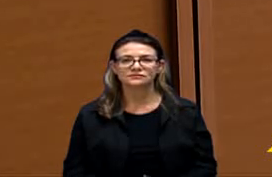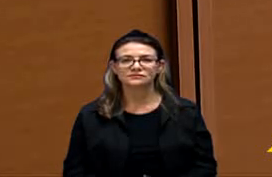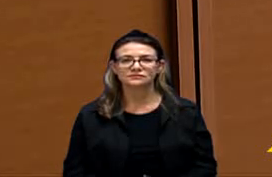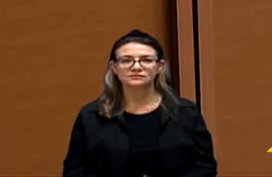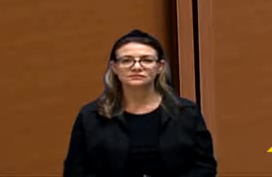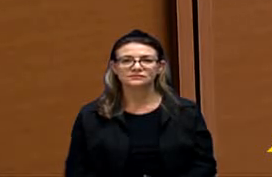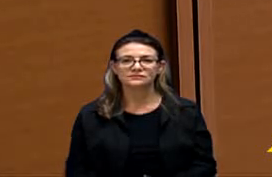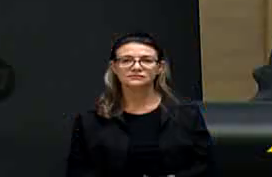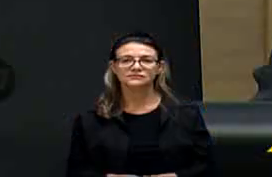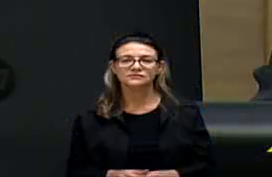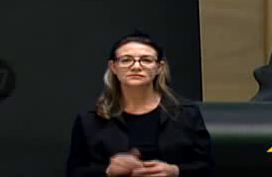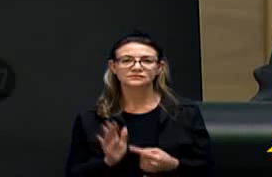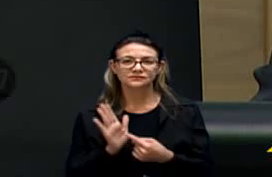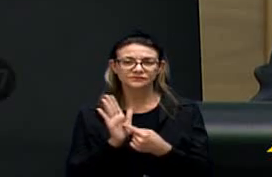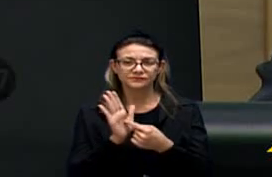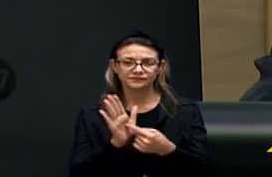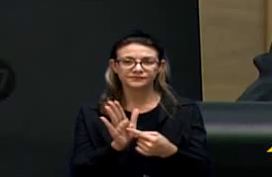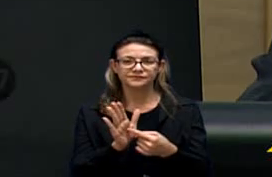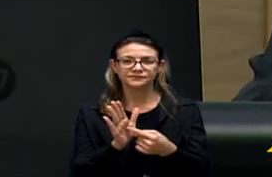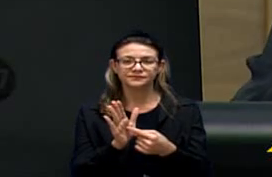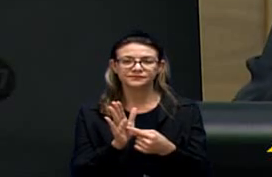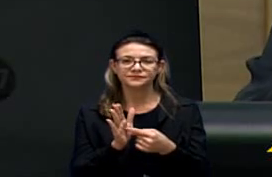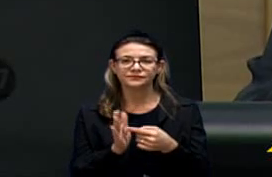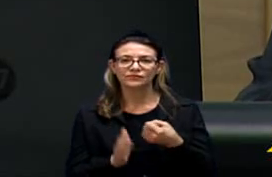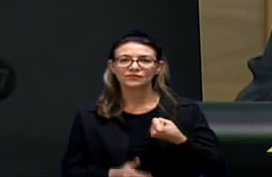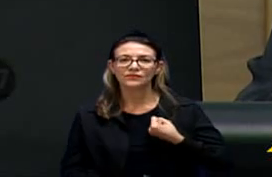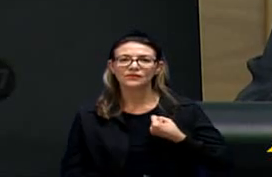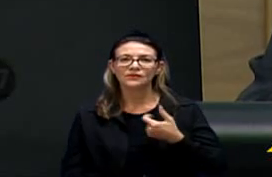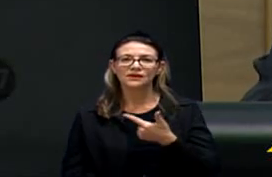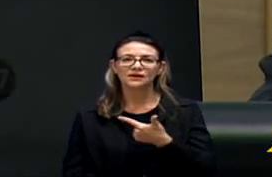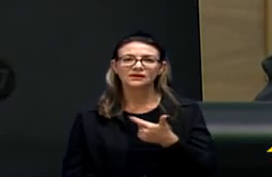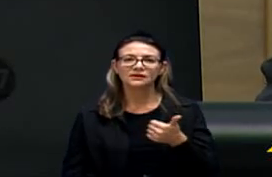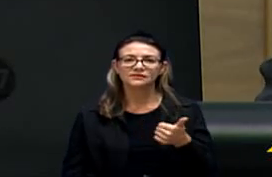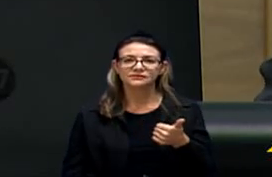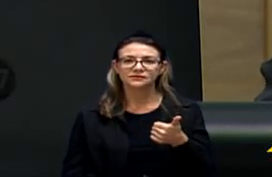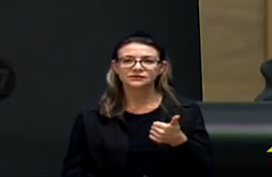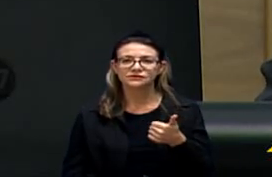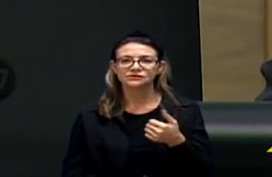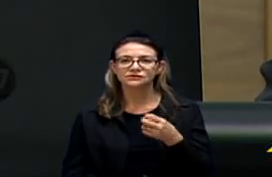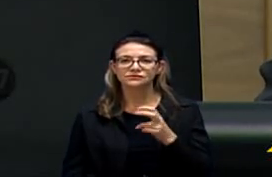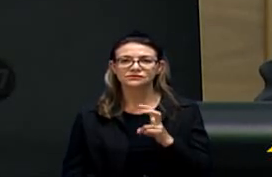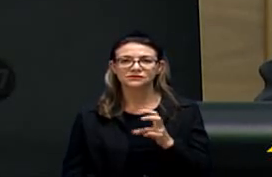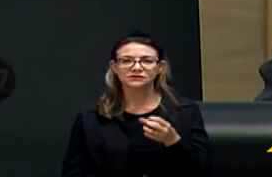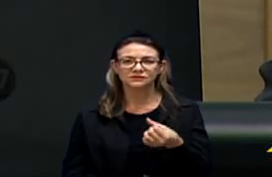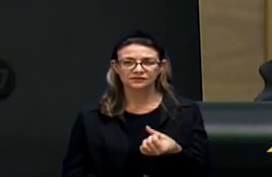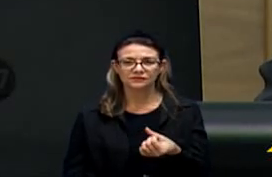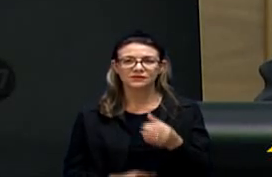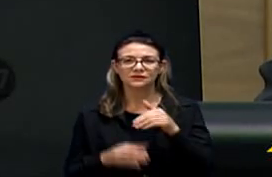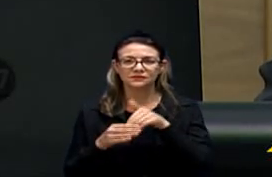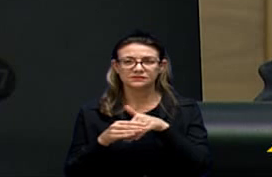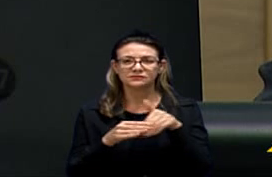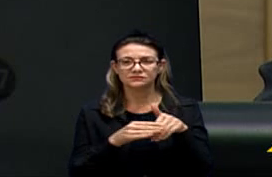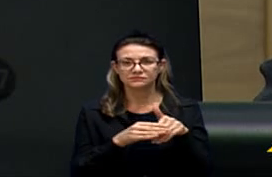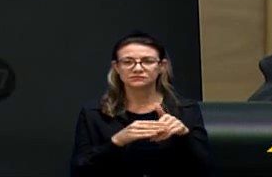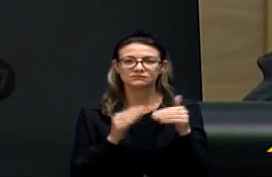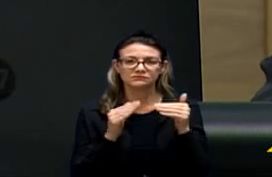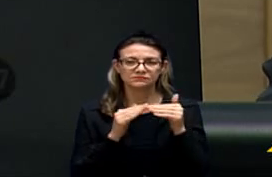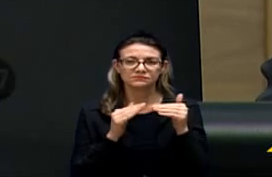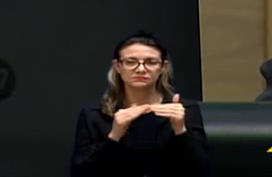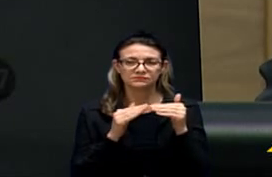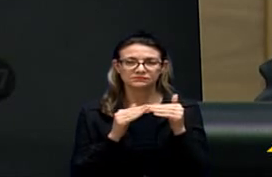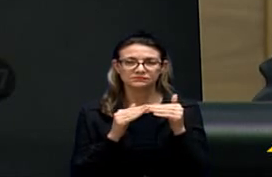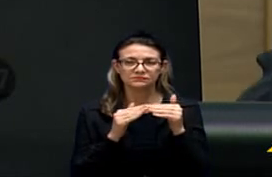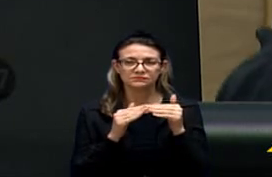eu coloco em destaque o pedido do vereador o 21 2156 eu coloco em votação os vereadores concorda perman como